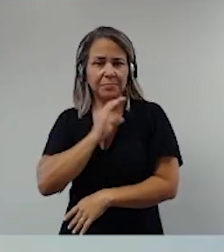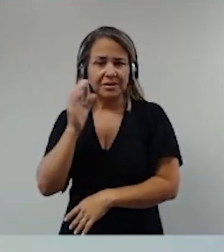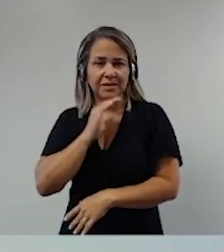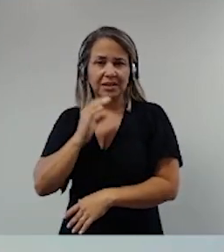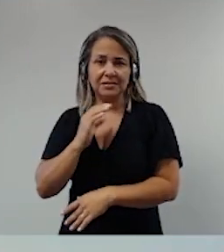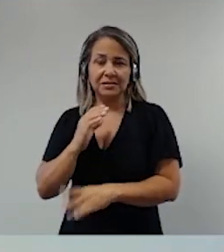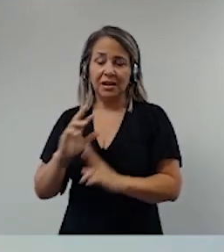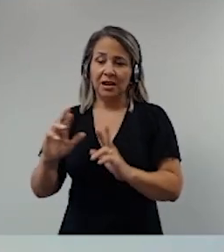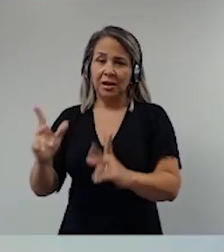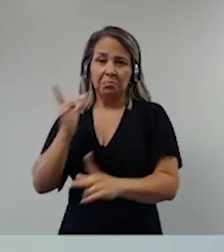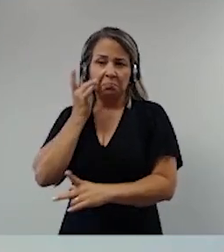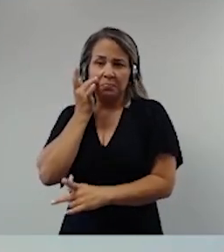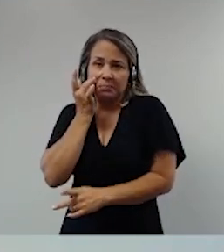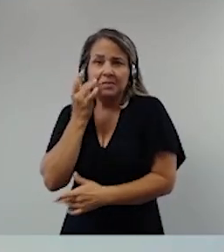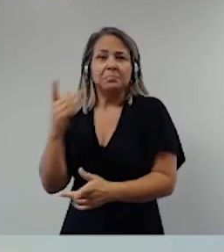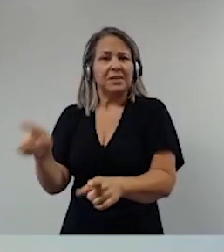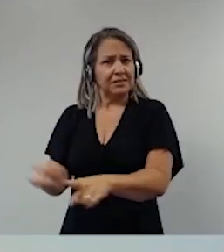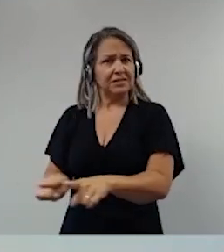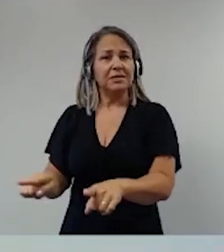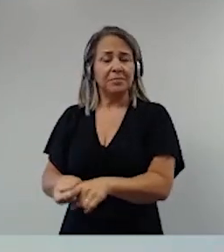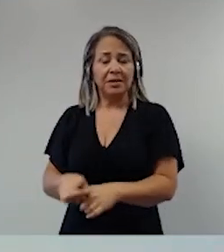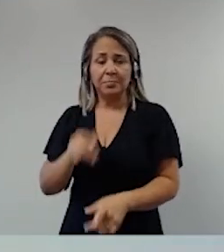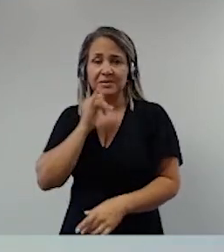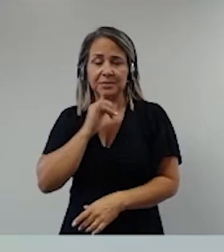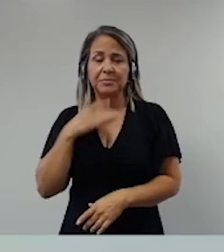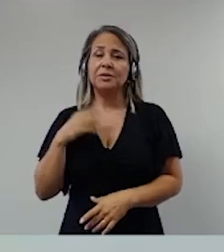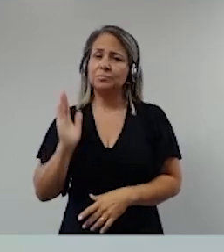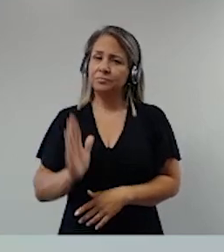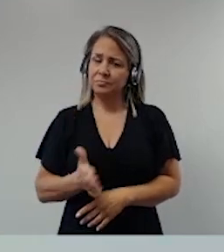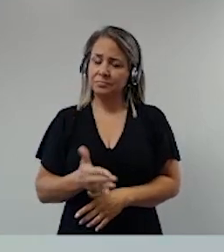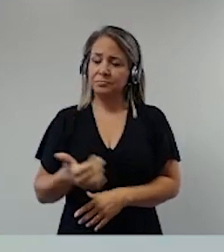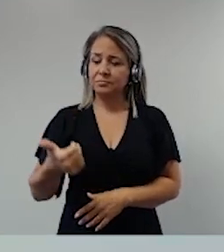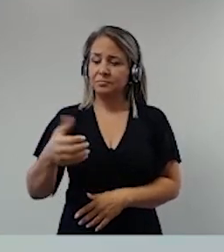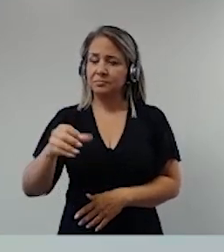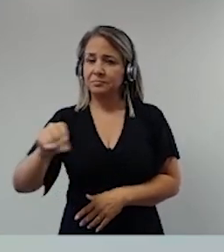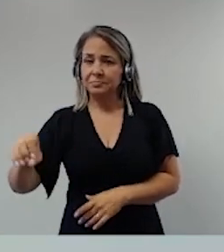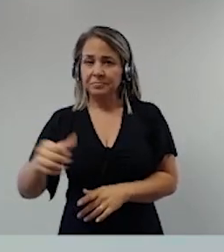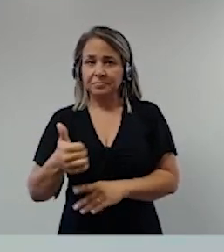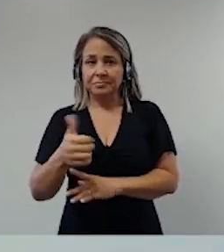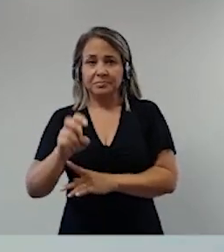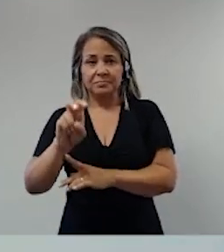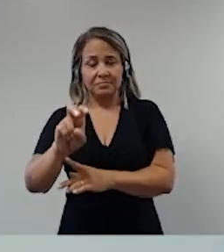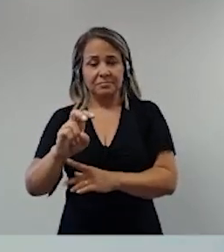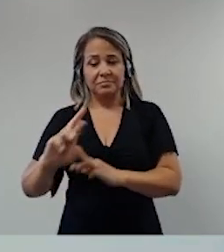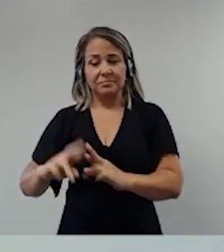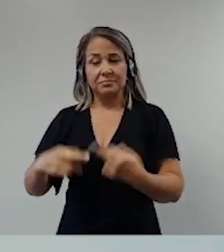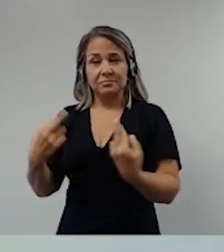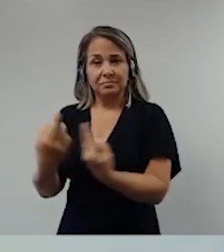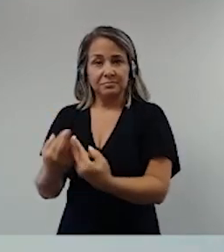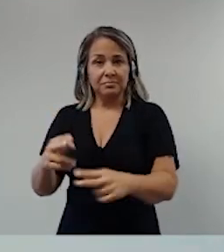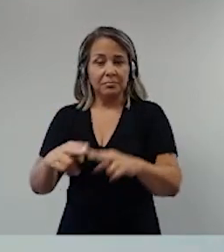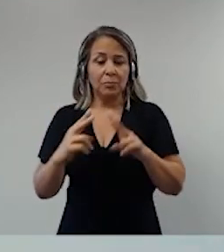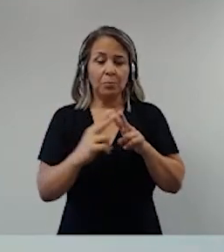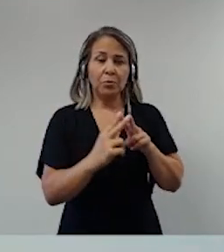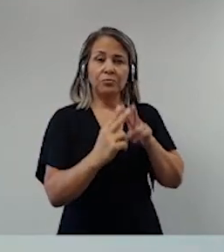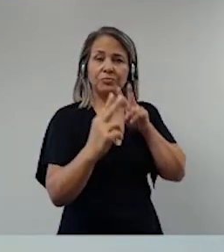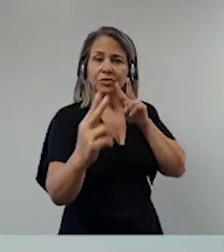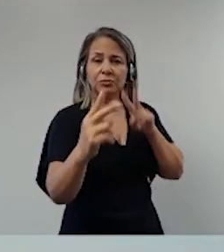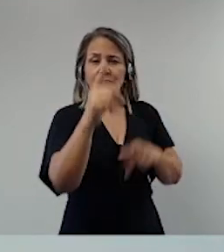presença. Eu mesmo tenho feito de 10 a 15 reuniões por vídeo